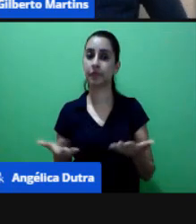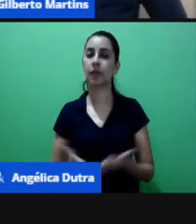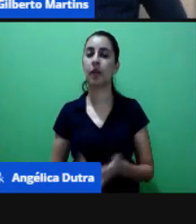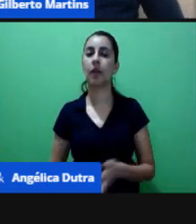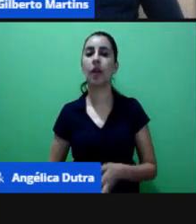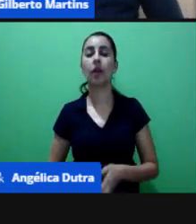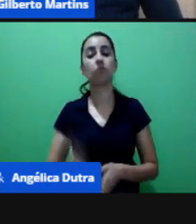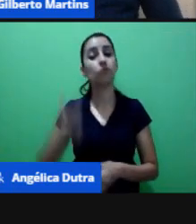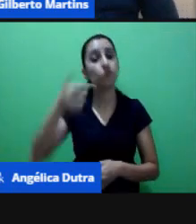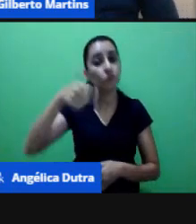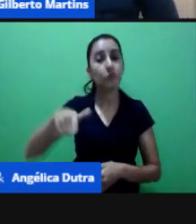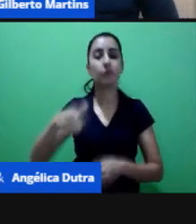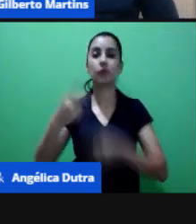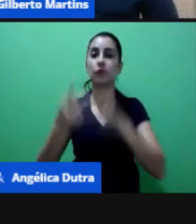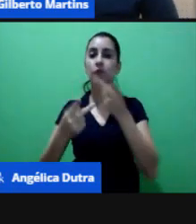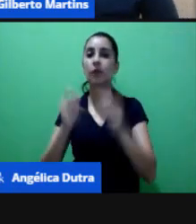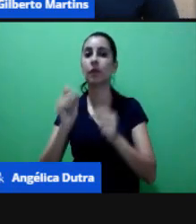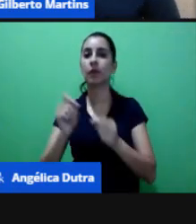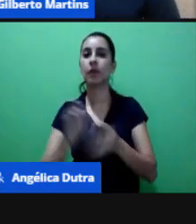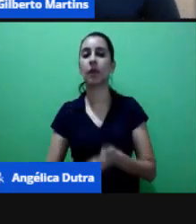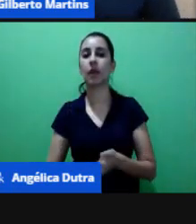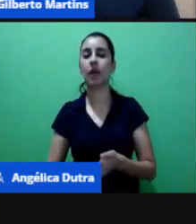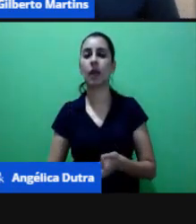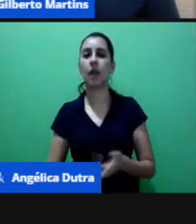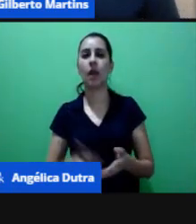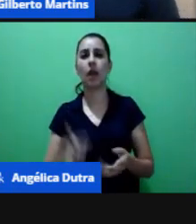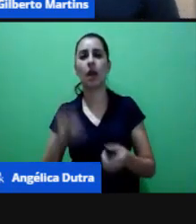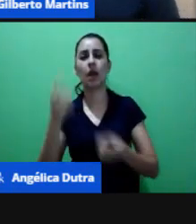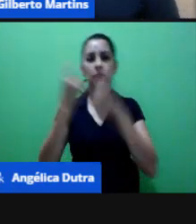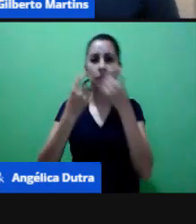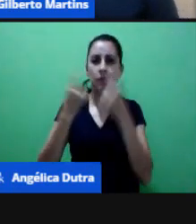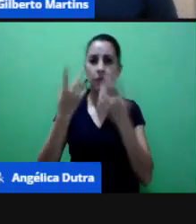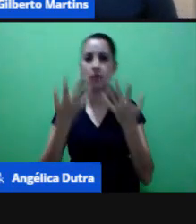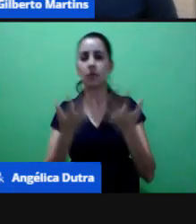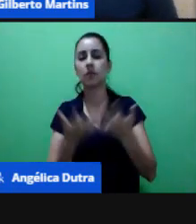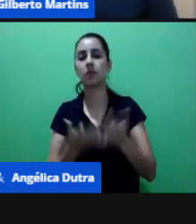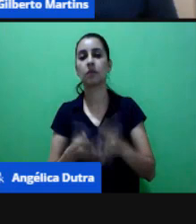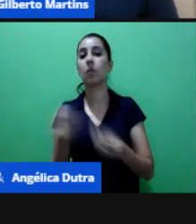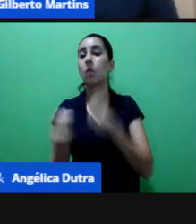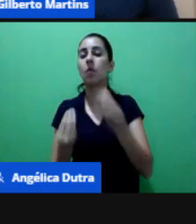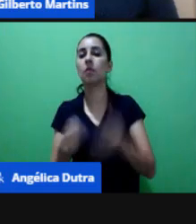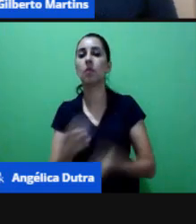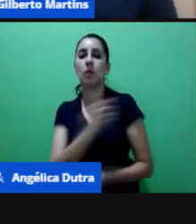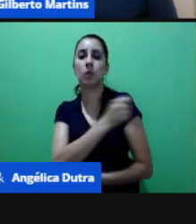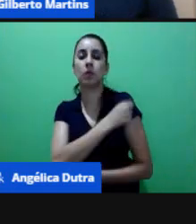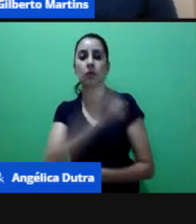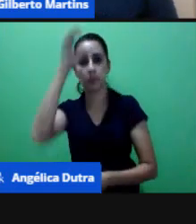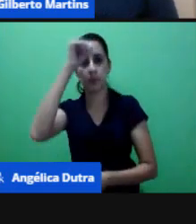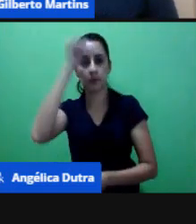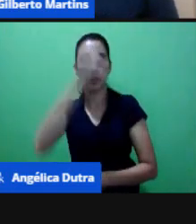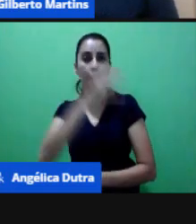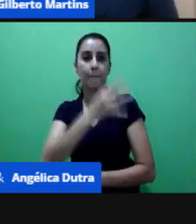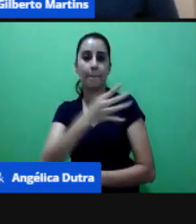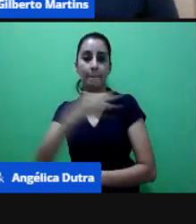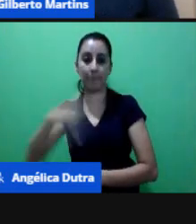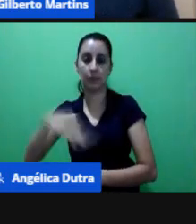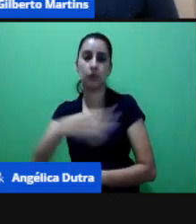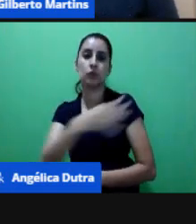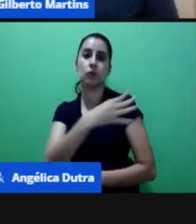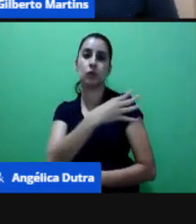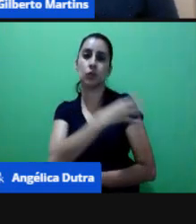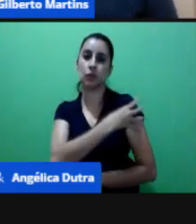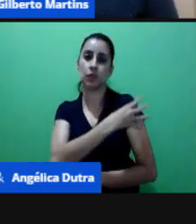as expectativas de aprendizagem de matemática para o quarto ano. Quando a gente